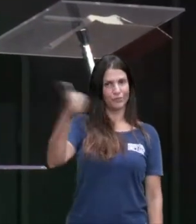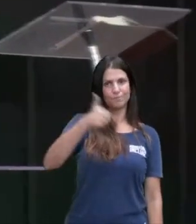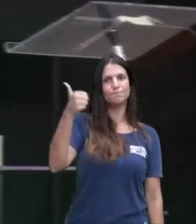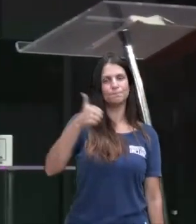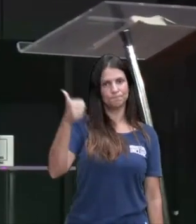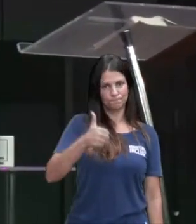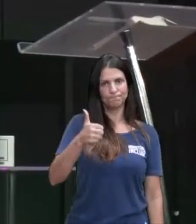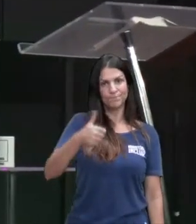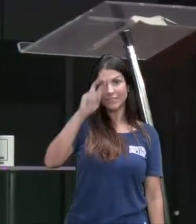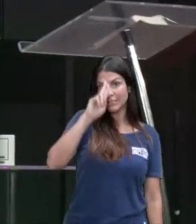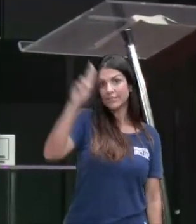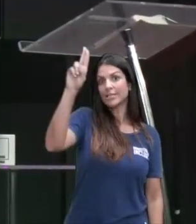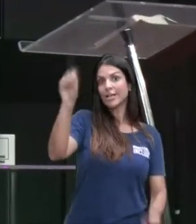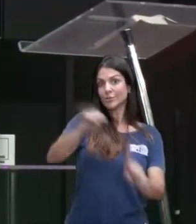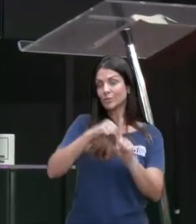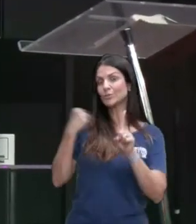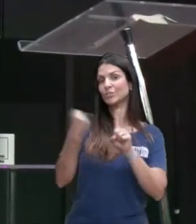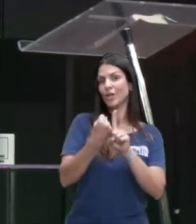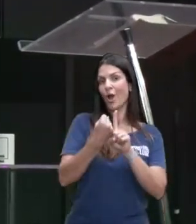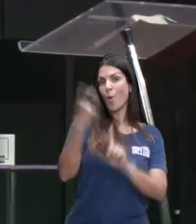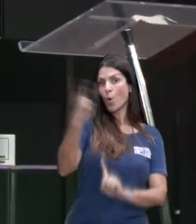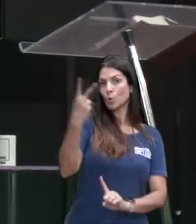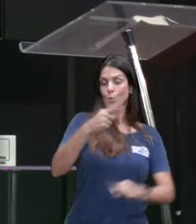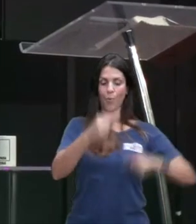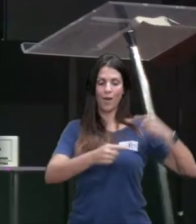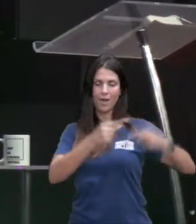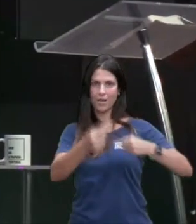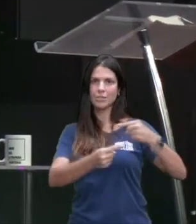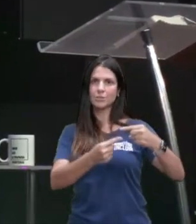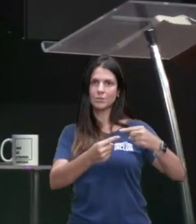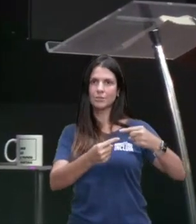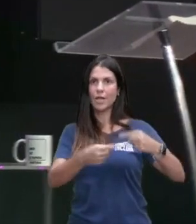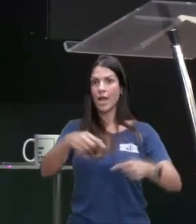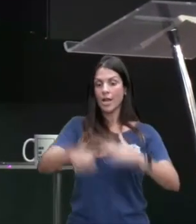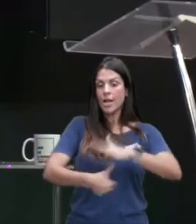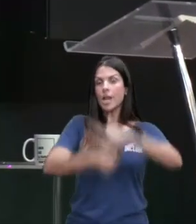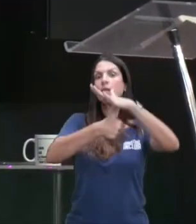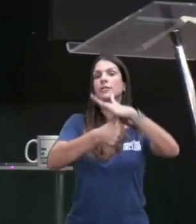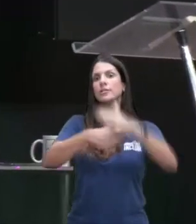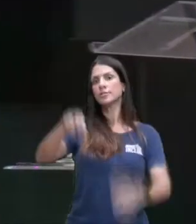social dupla herança e liderança espiritual